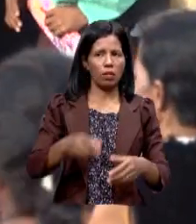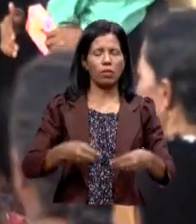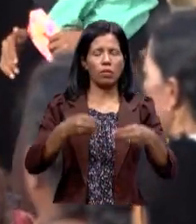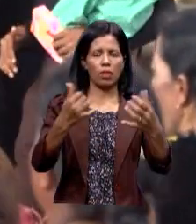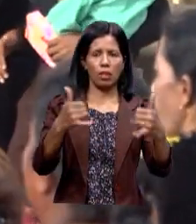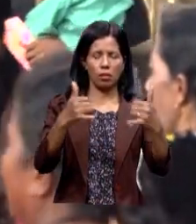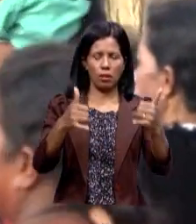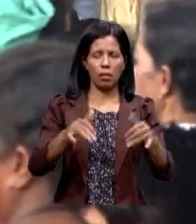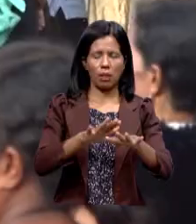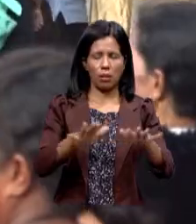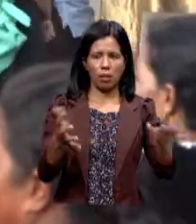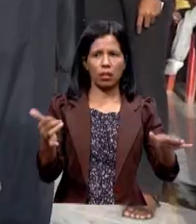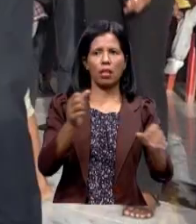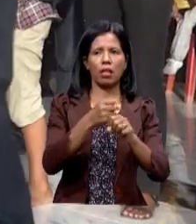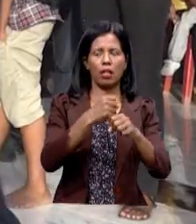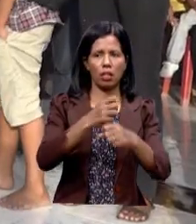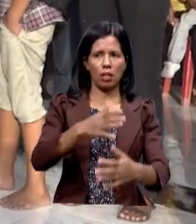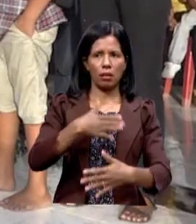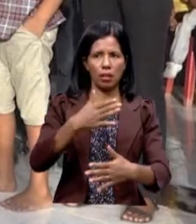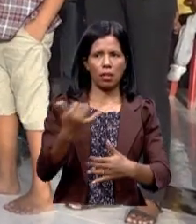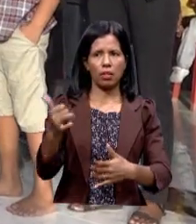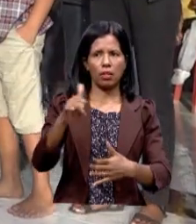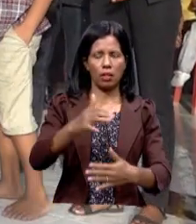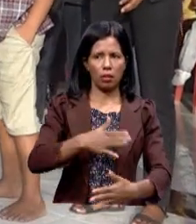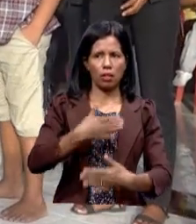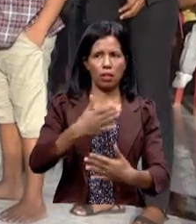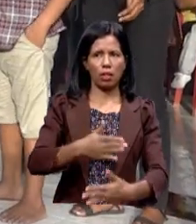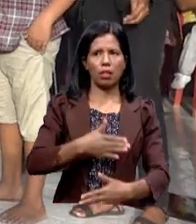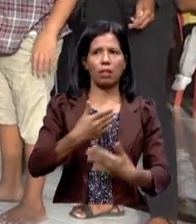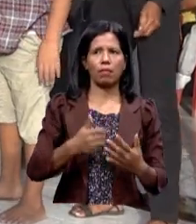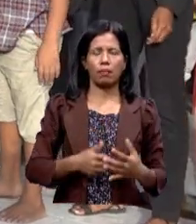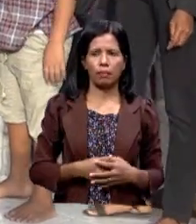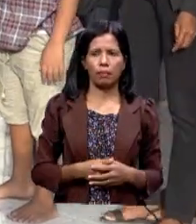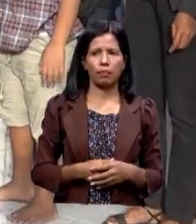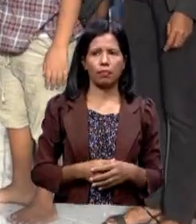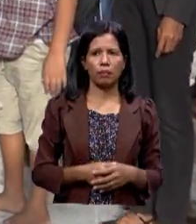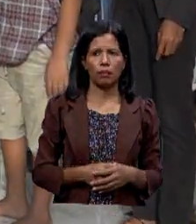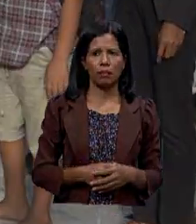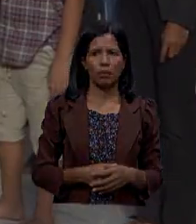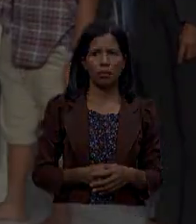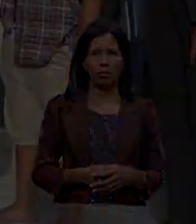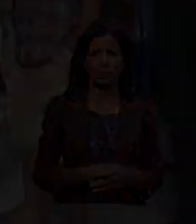balabarik sira hori halo labarik sira kontenti. Jimmy Fernandez, Jovial da Costa, GMN.